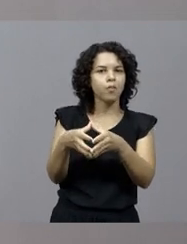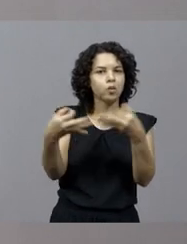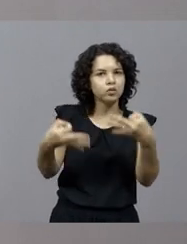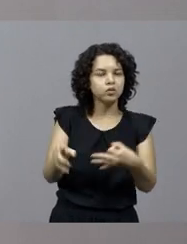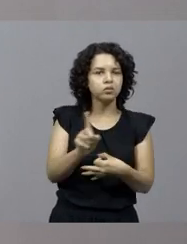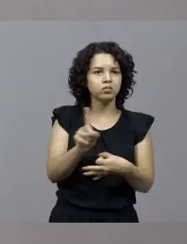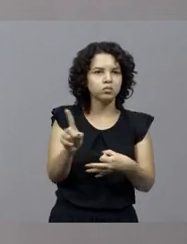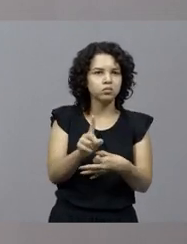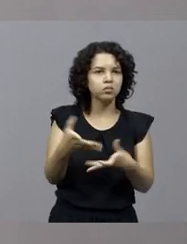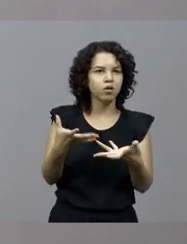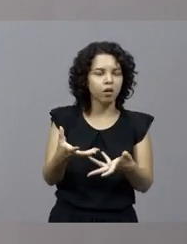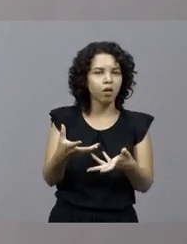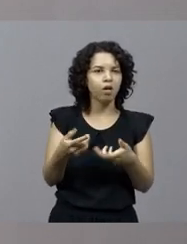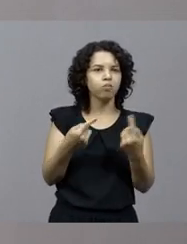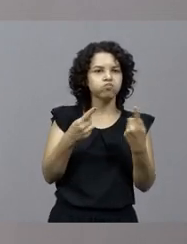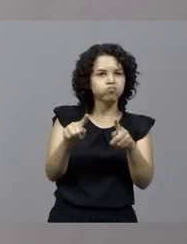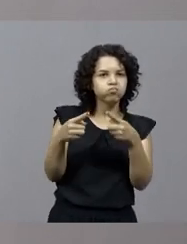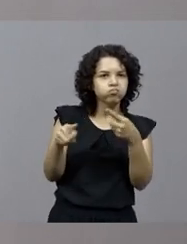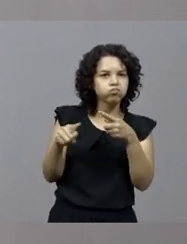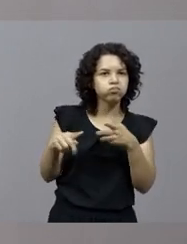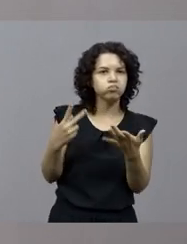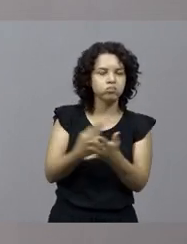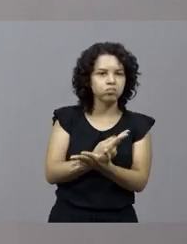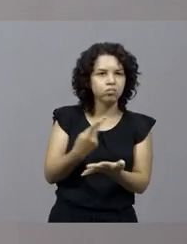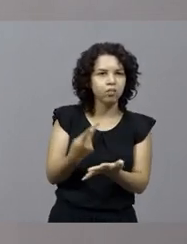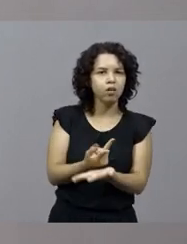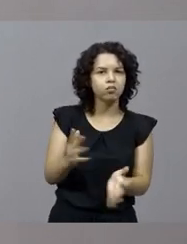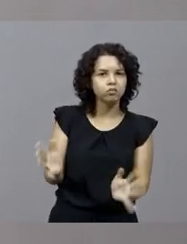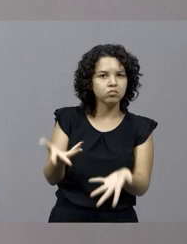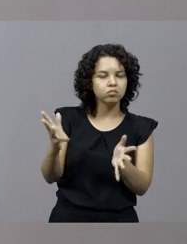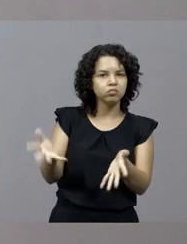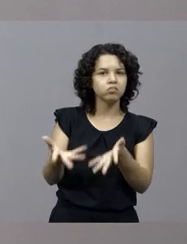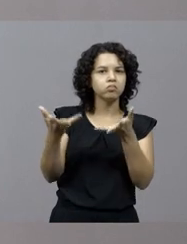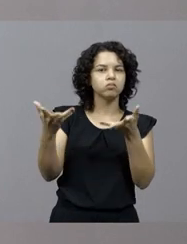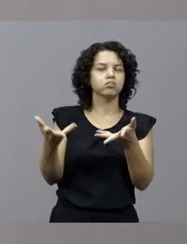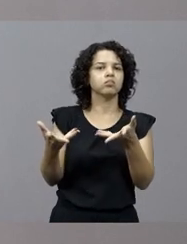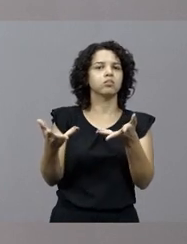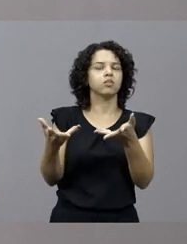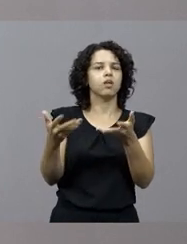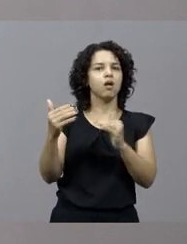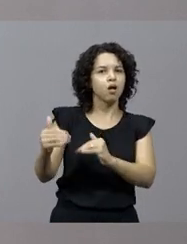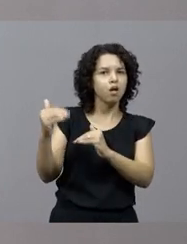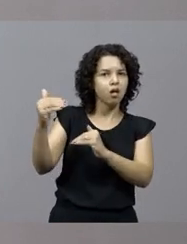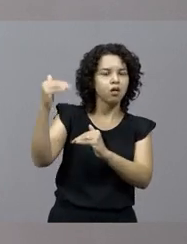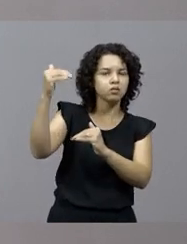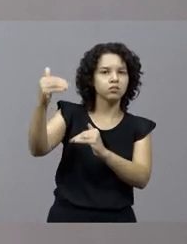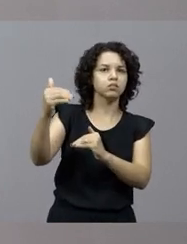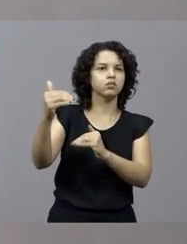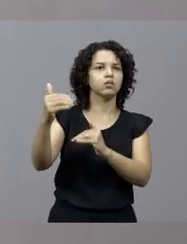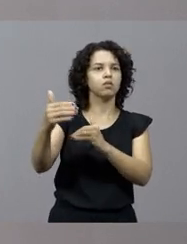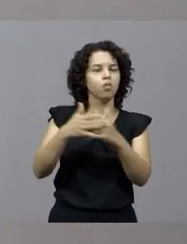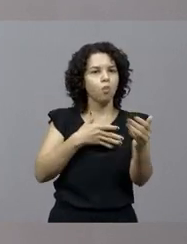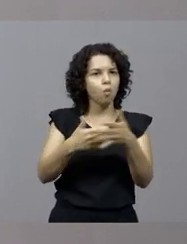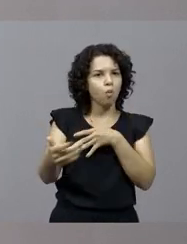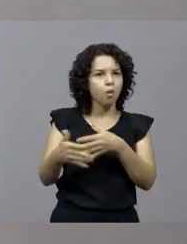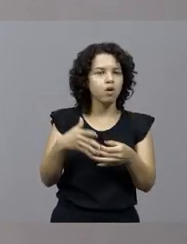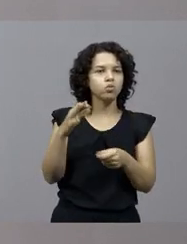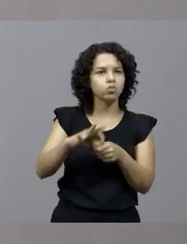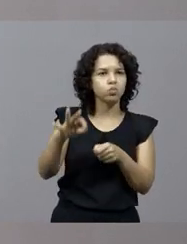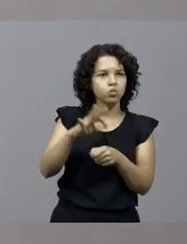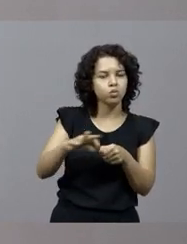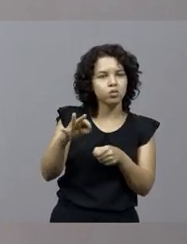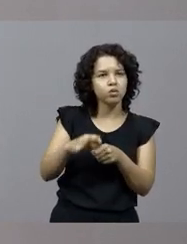cisões, inimizades e estimulando a quebra da hierarquia e da disciplina, que é o esteio de qualquer instituição